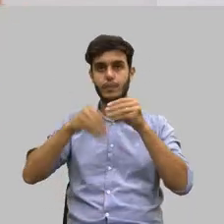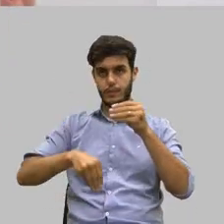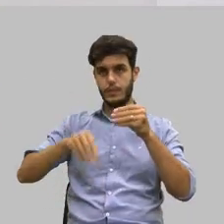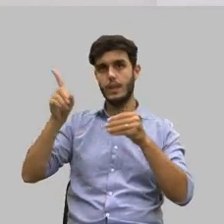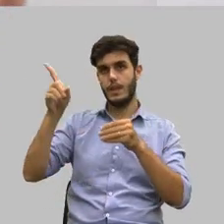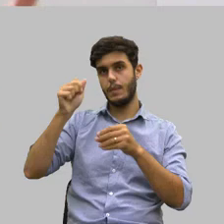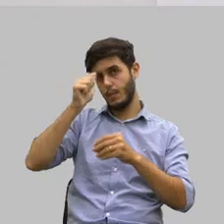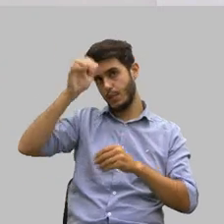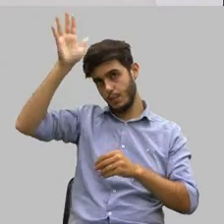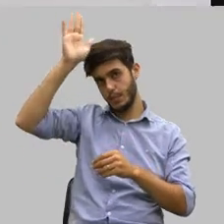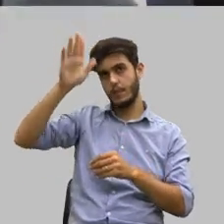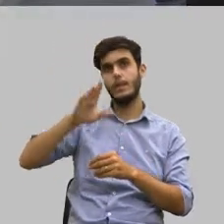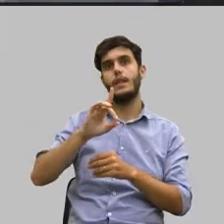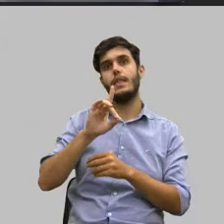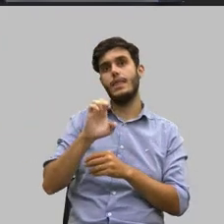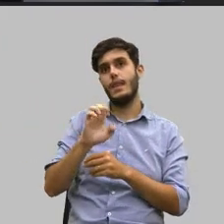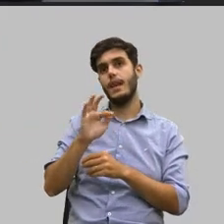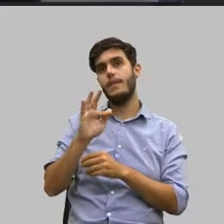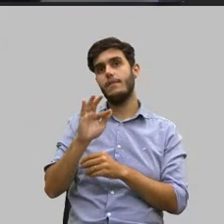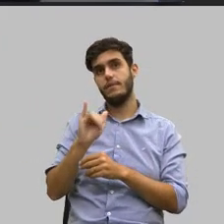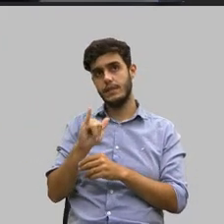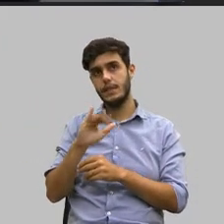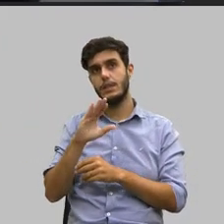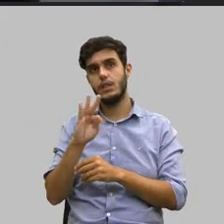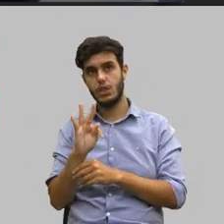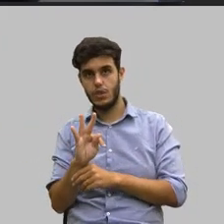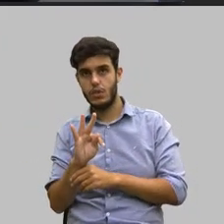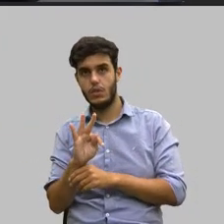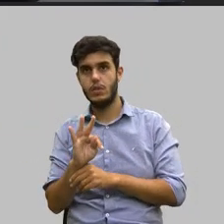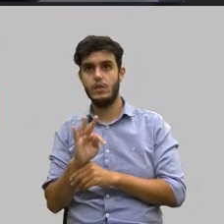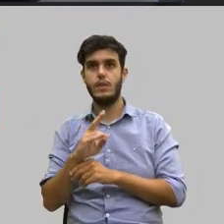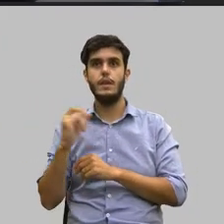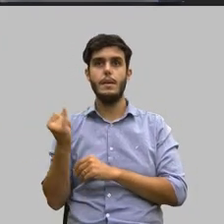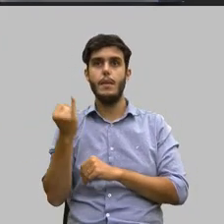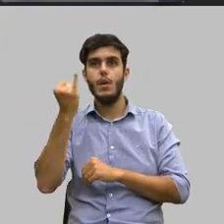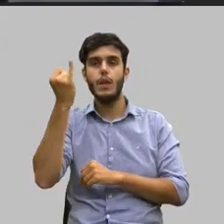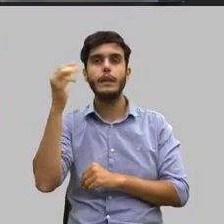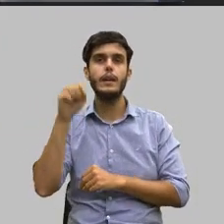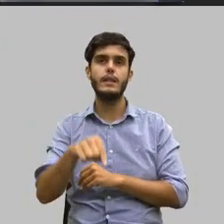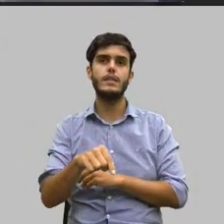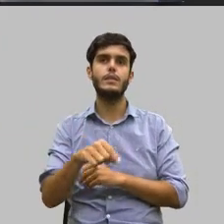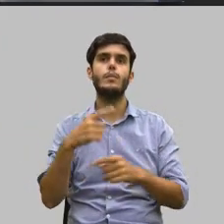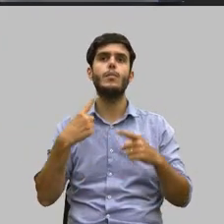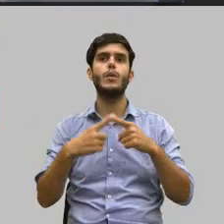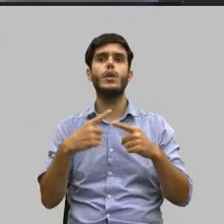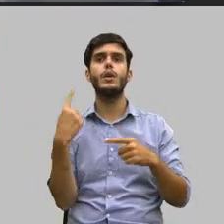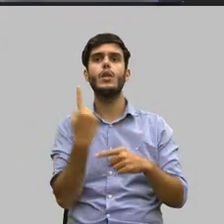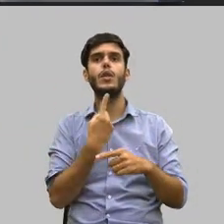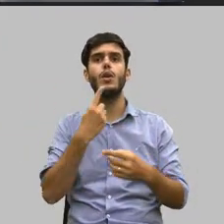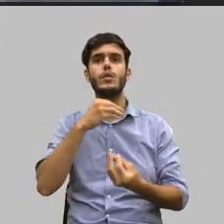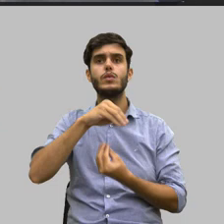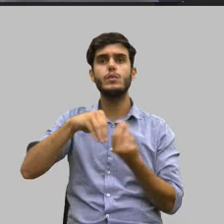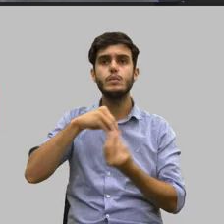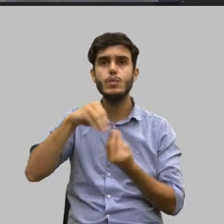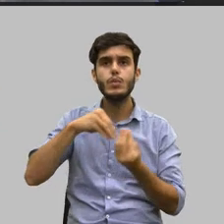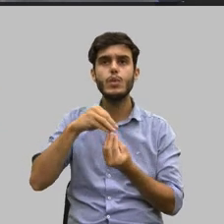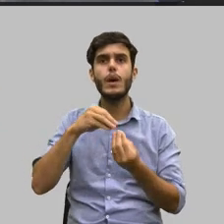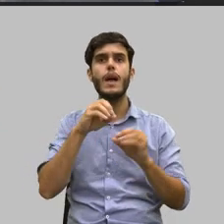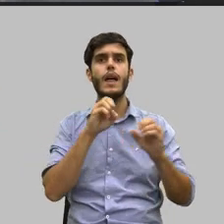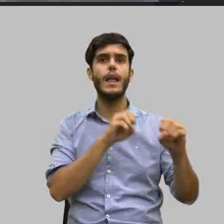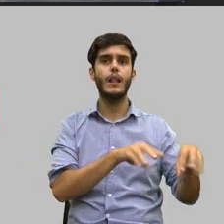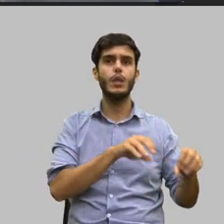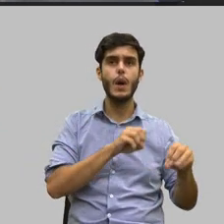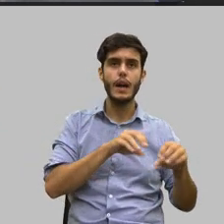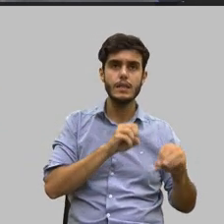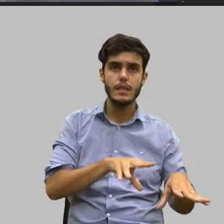Corpo de Bombeiros tem uma atividade finalística importantíssima Por que que a gente se misturou educação e corpo